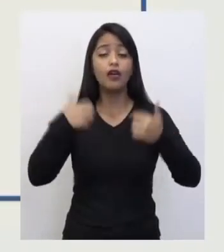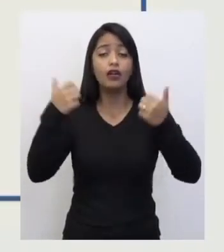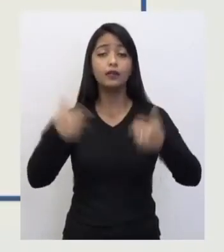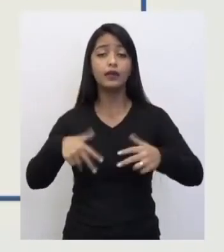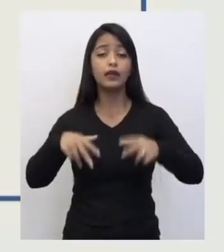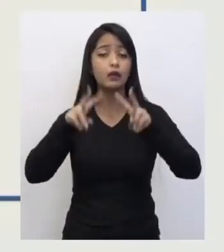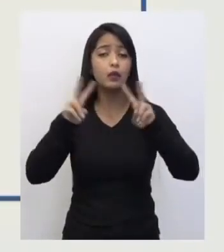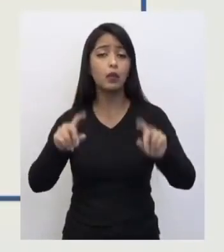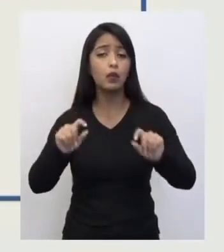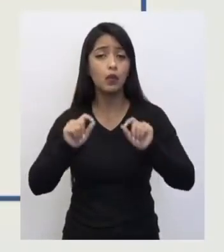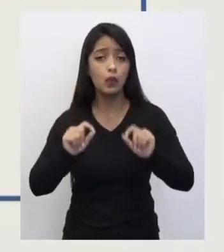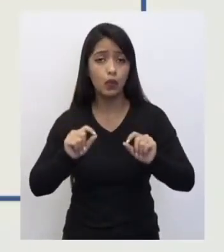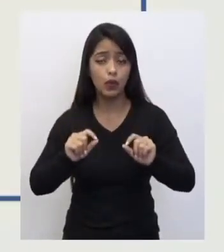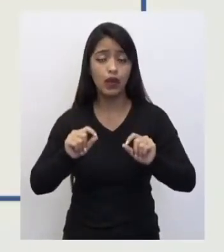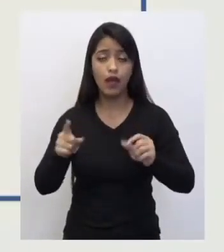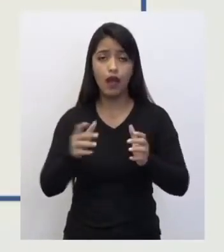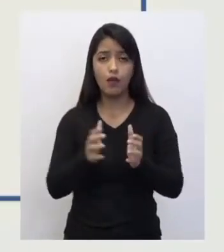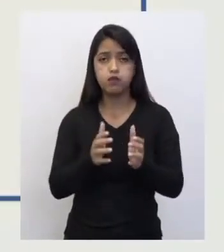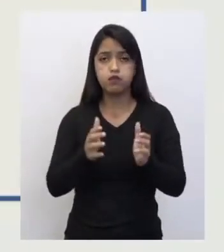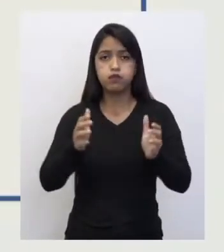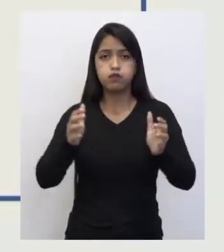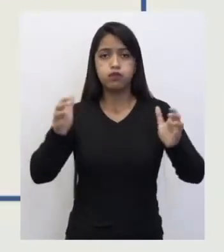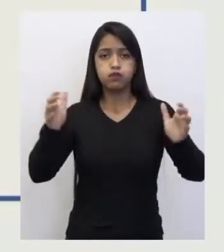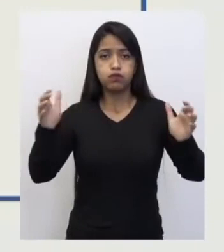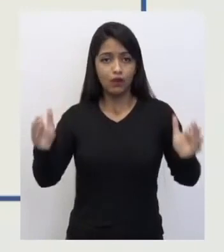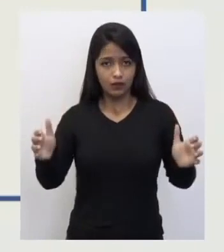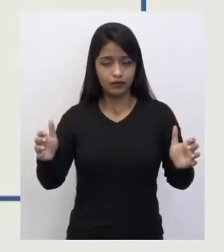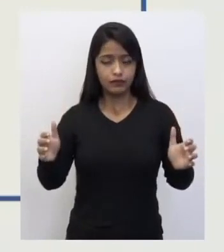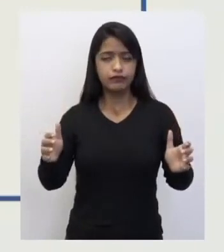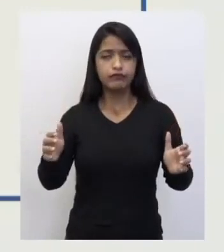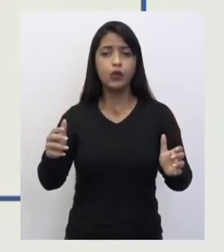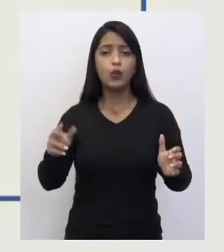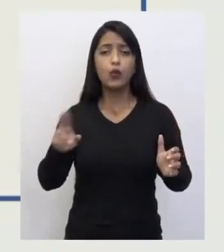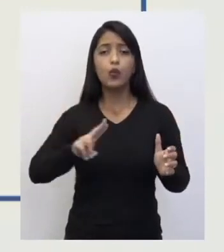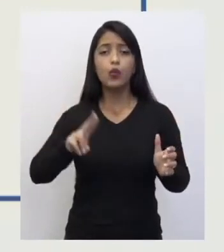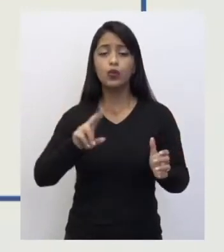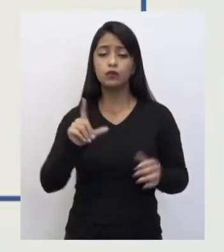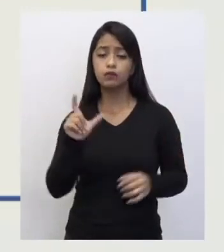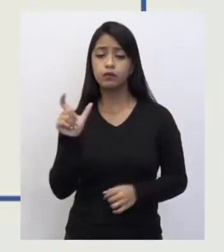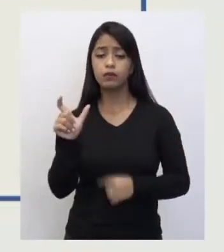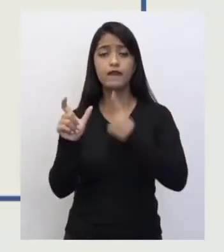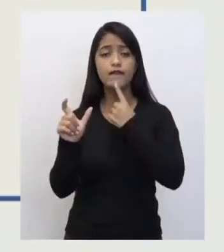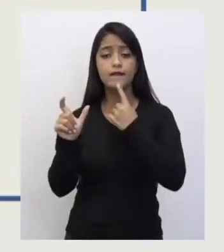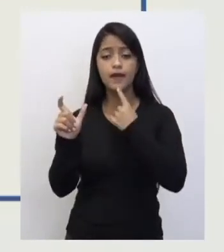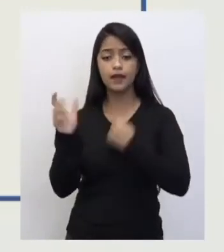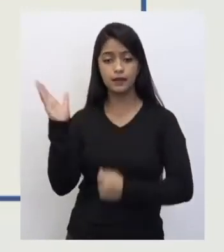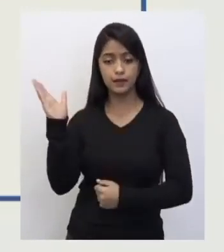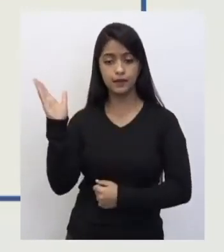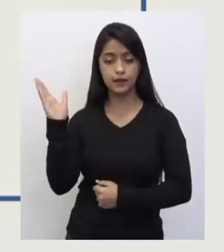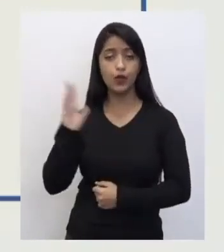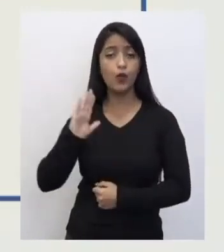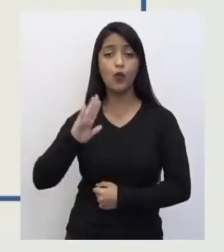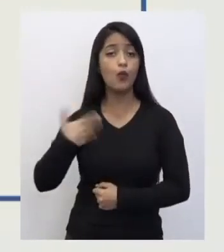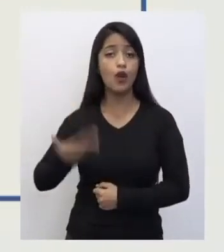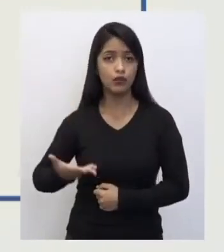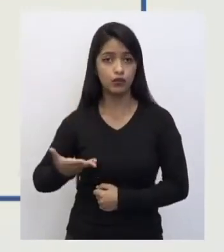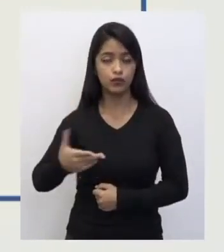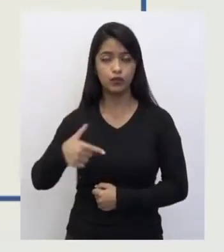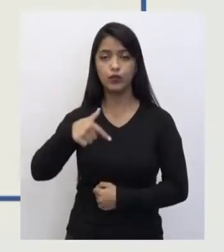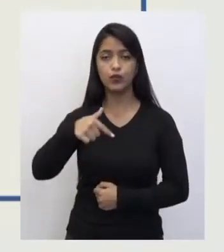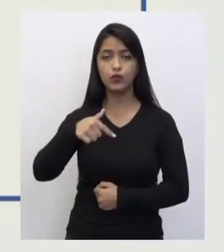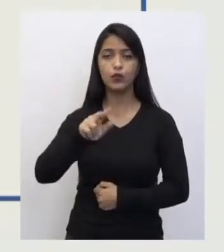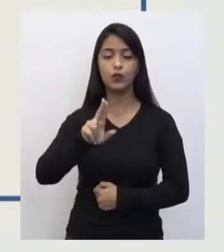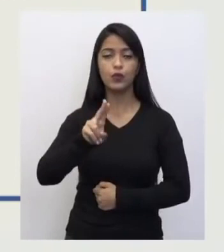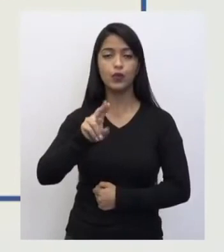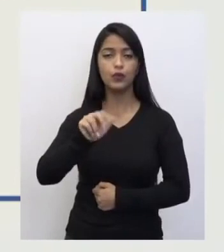utilizei esse marcador temporal aí, né? O quando, no momento em que, né? Então, quando